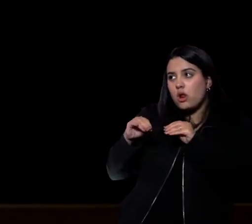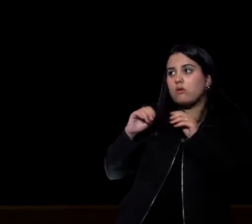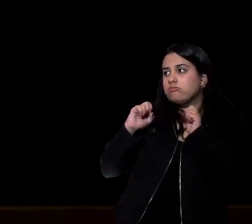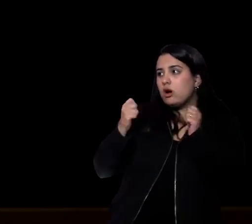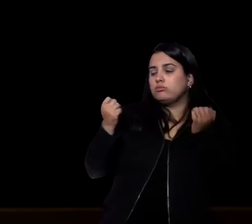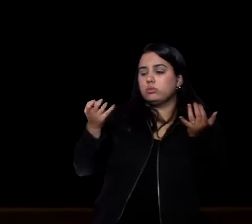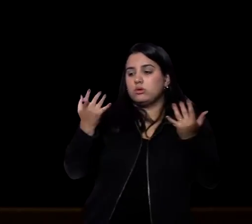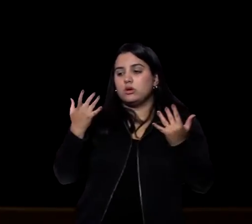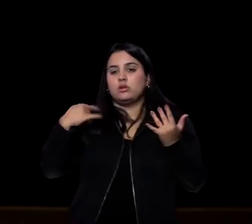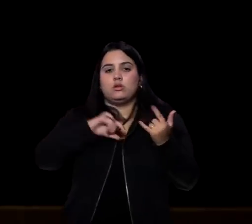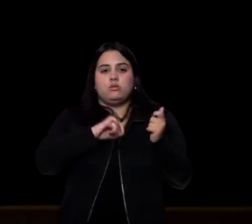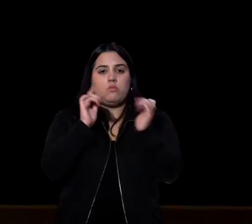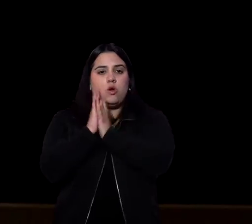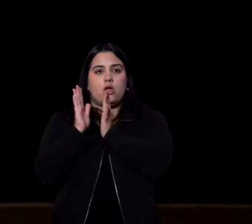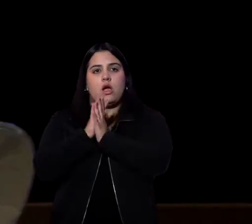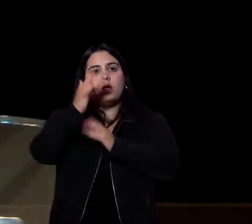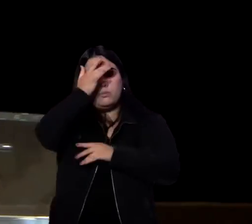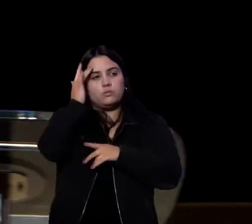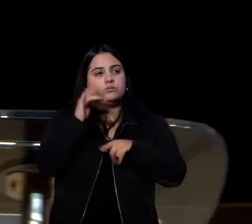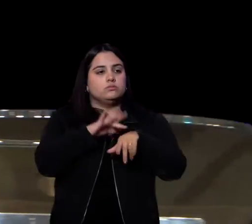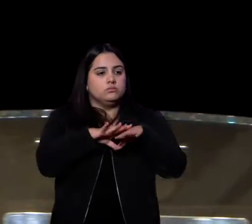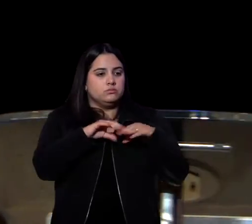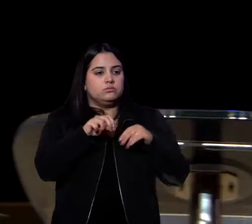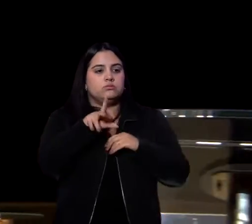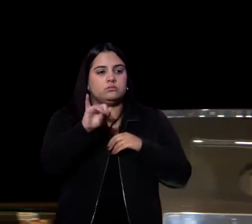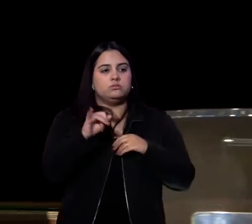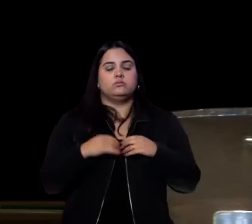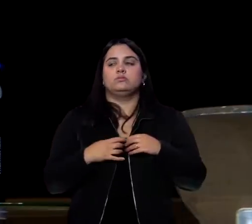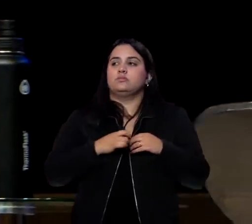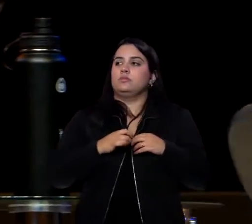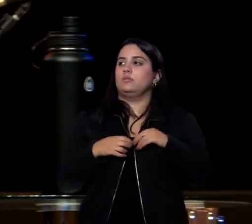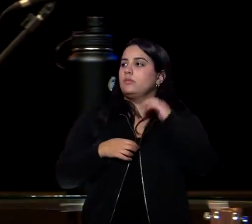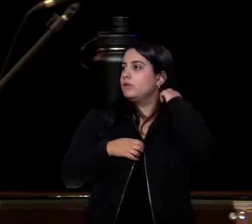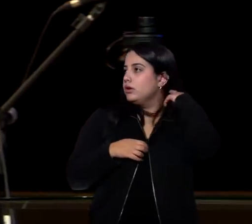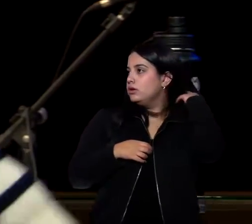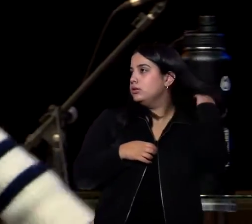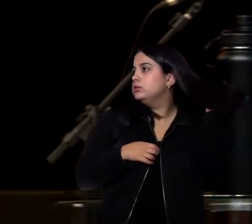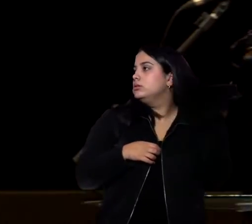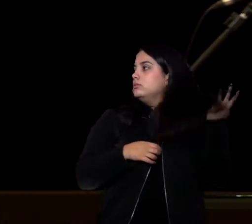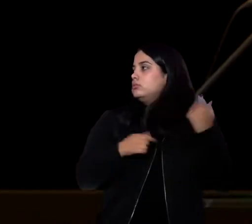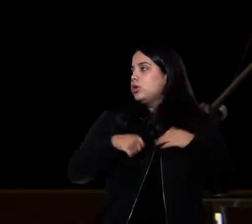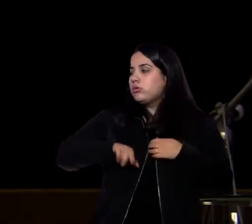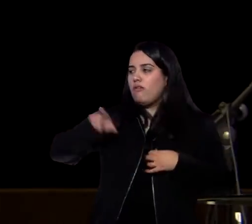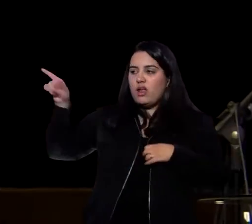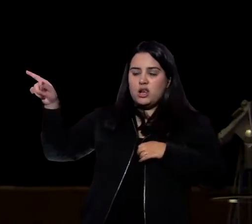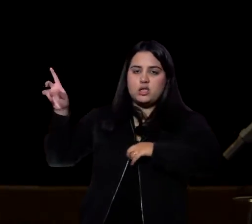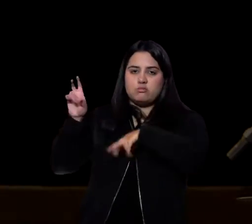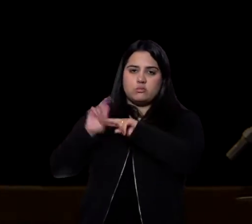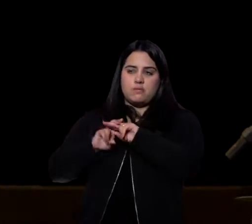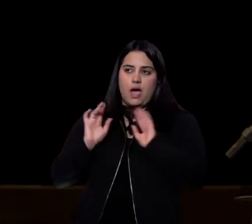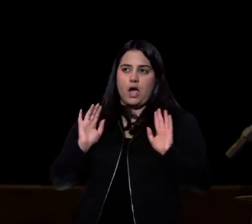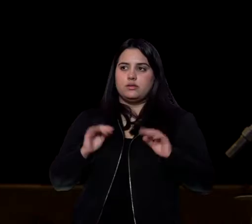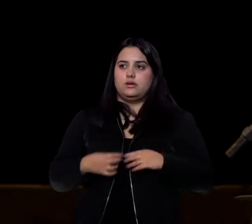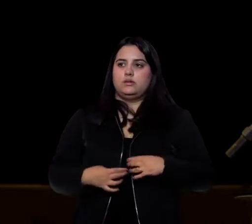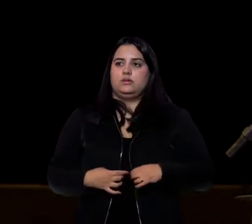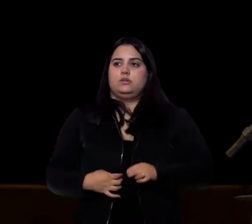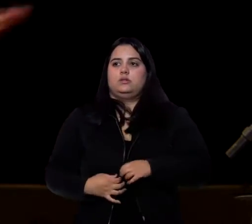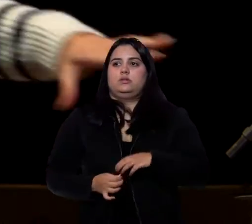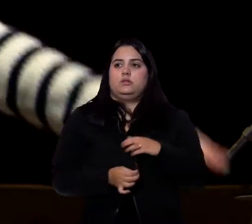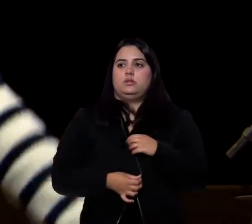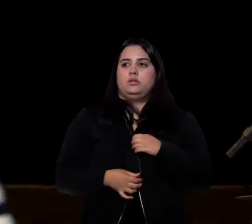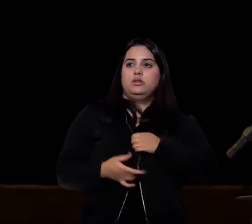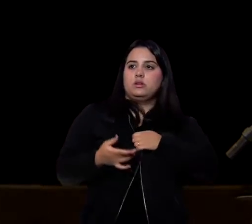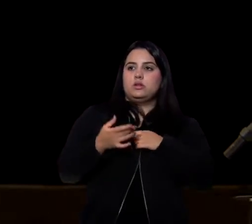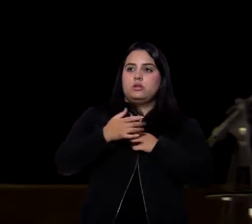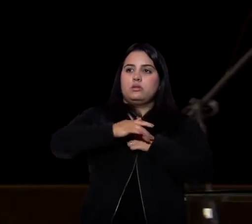gente ia orar e as pessoas iam ser curadas. E eu lembro, eu estava ali no cantinho assim, e tipo, enquanto as pessoas